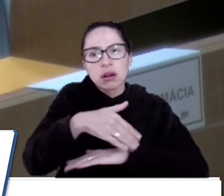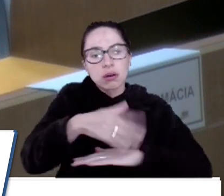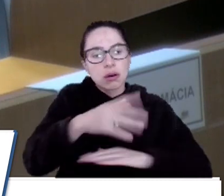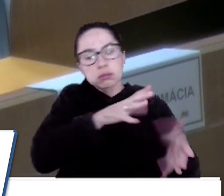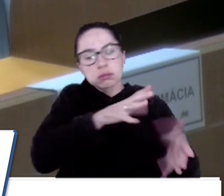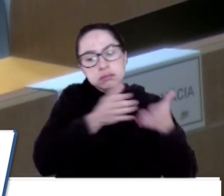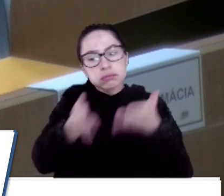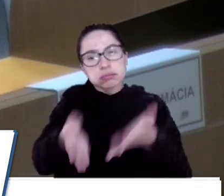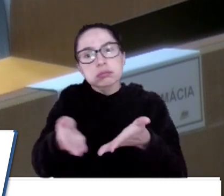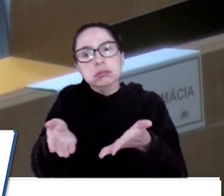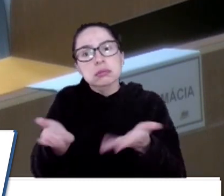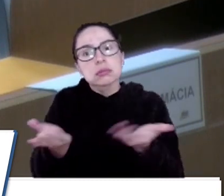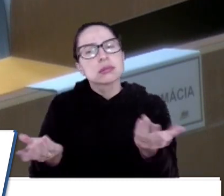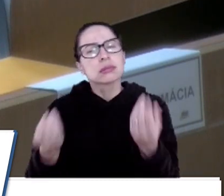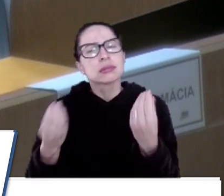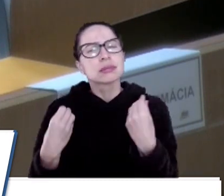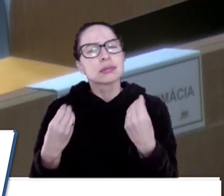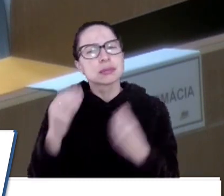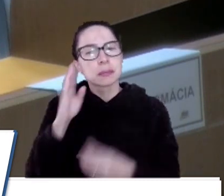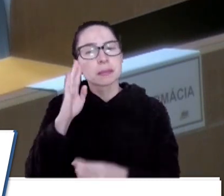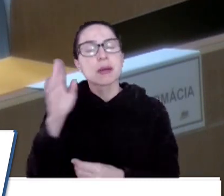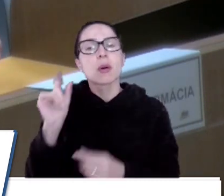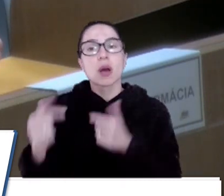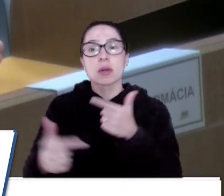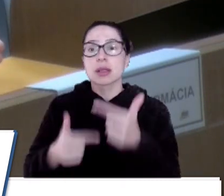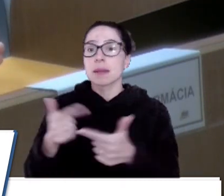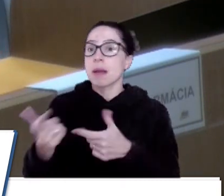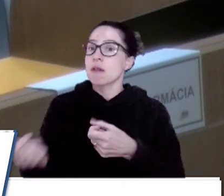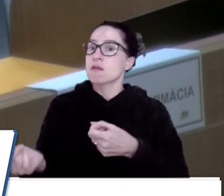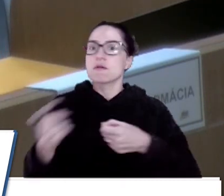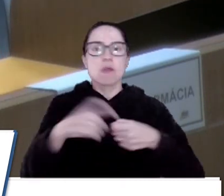principal aí, Ronaldo, nós temos que fazer um trabalho de devolver as pessoas para a